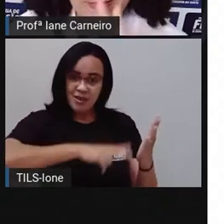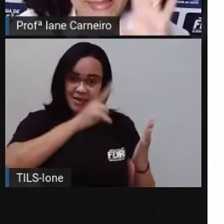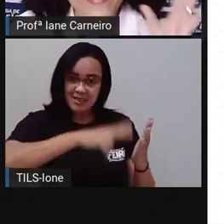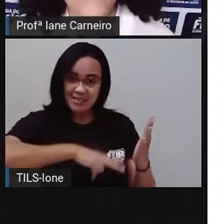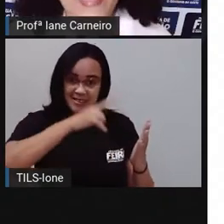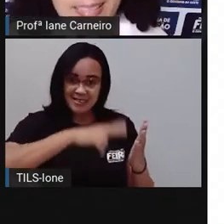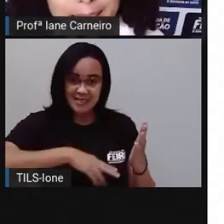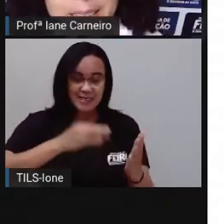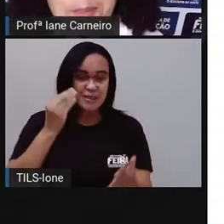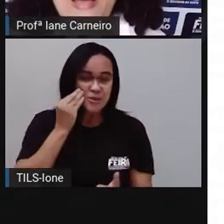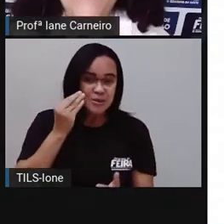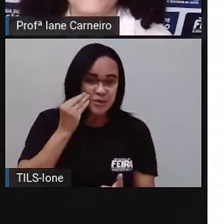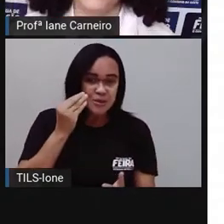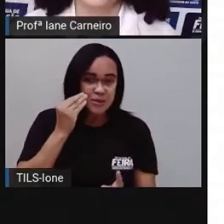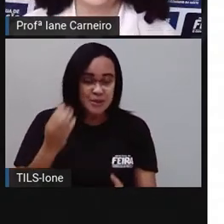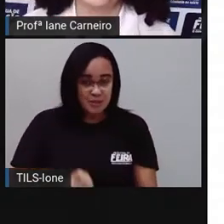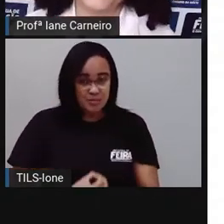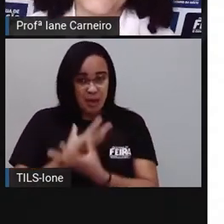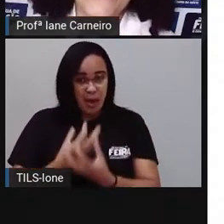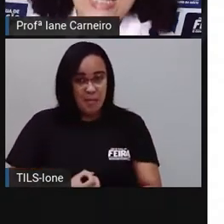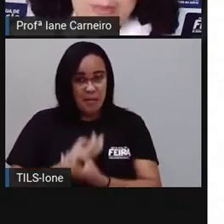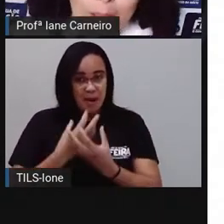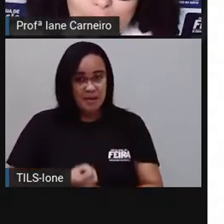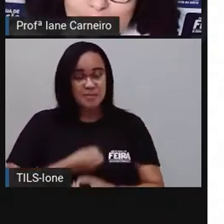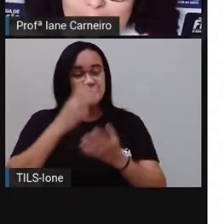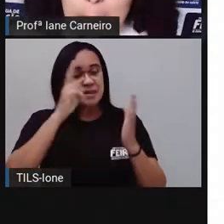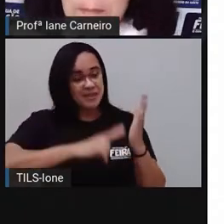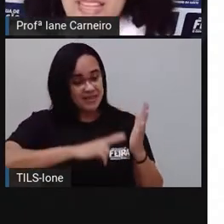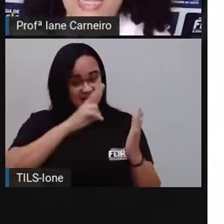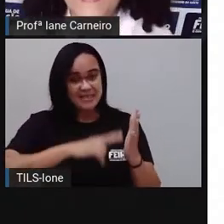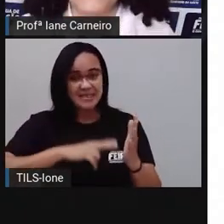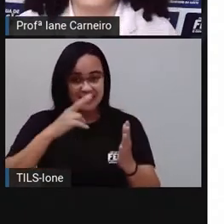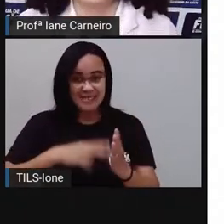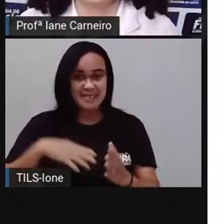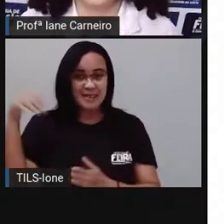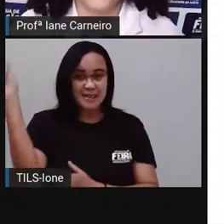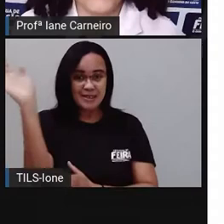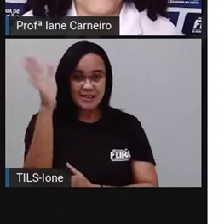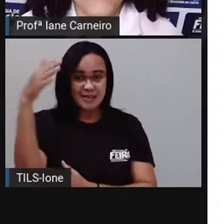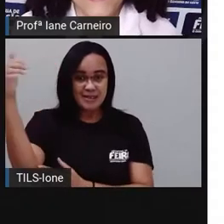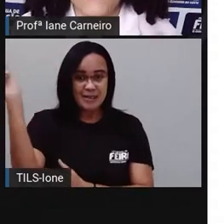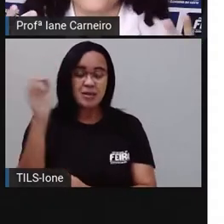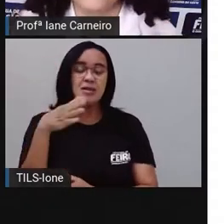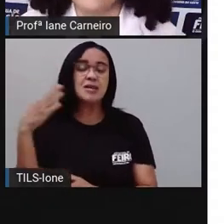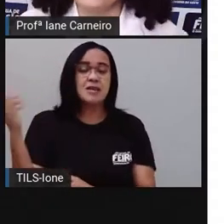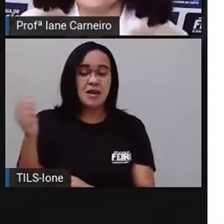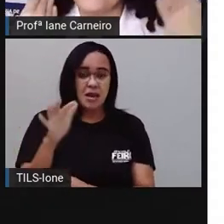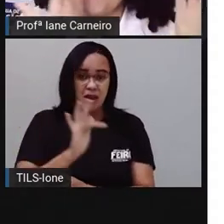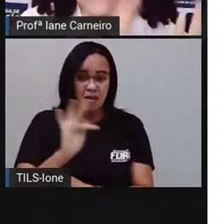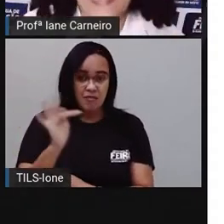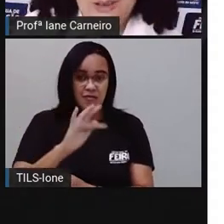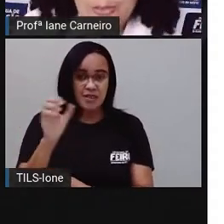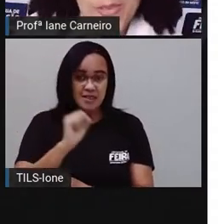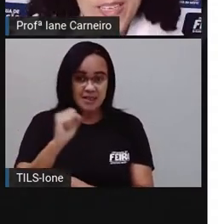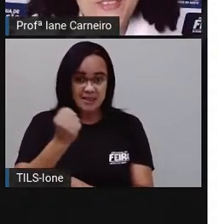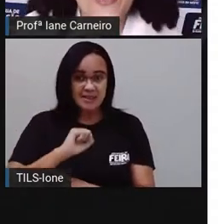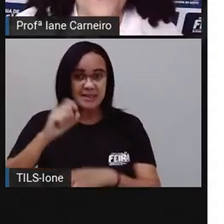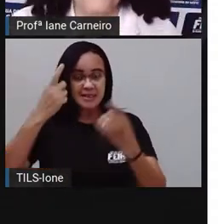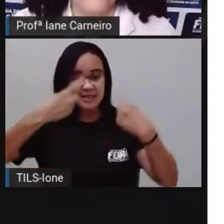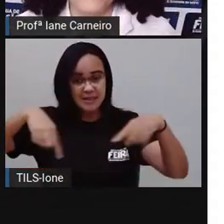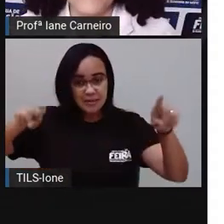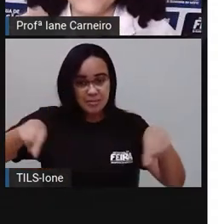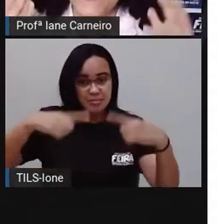vai tentar declamar, né, o hino à feira, né, que foi, na verdade, ó, o instrumental do